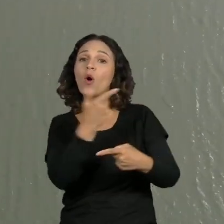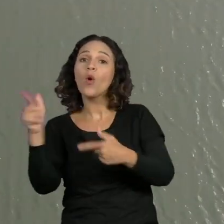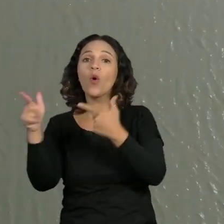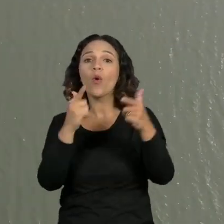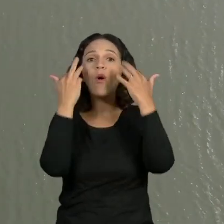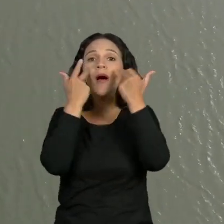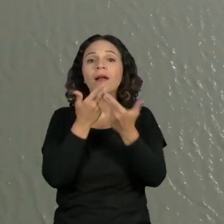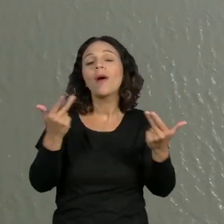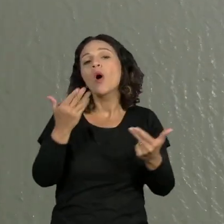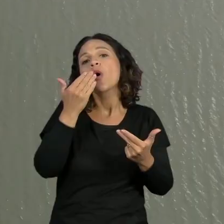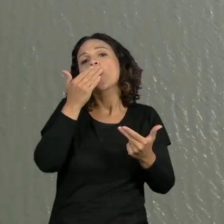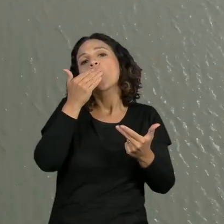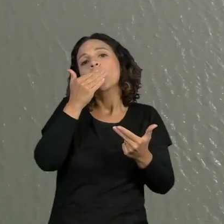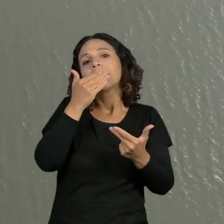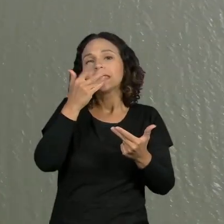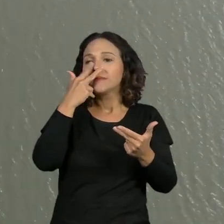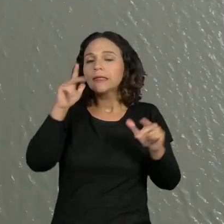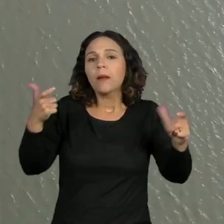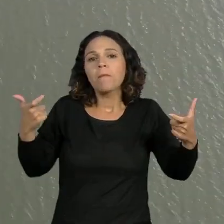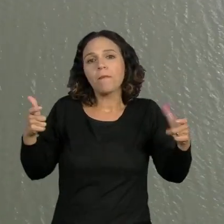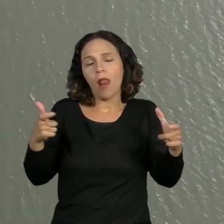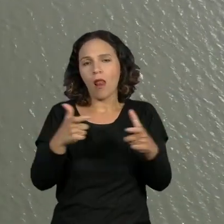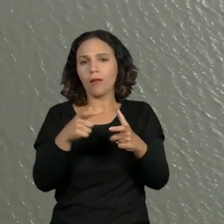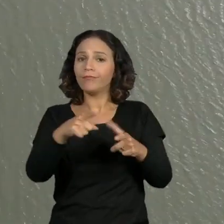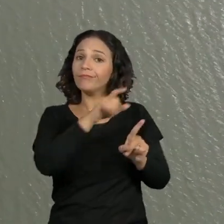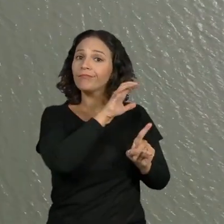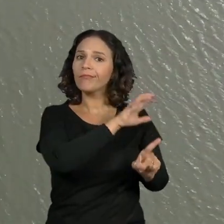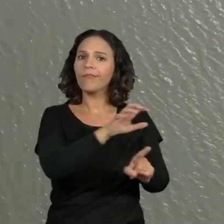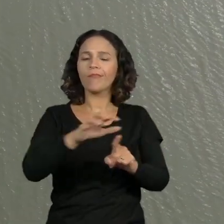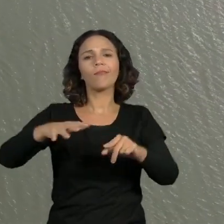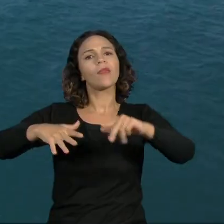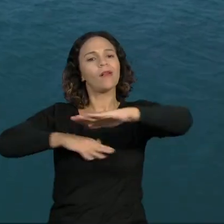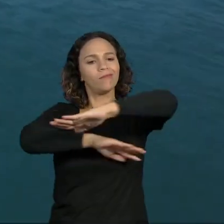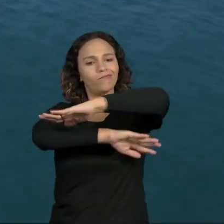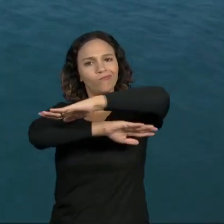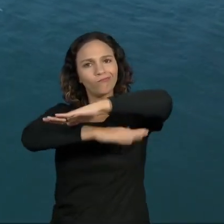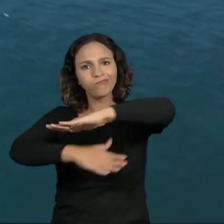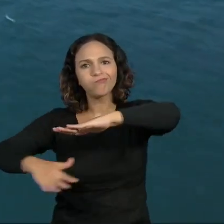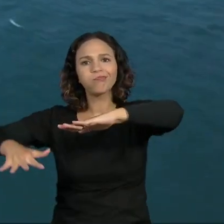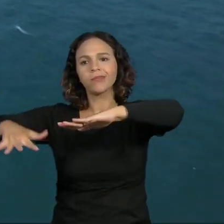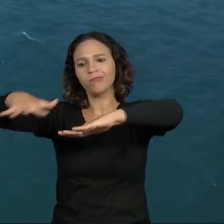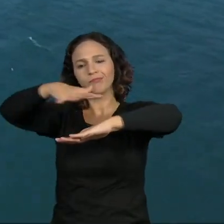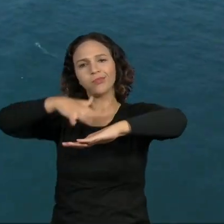por comida. Isso pode afetar todo o ambiente marinho.